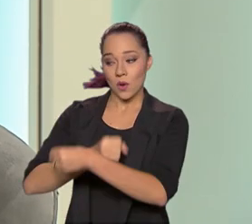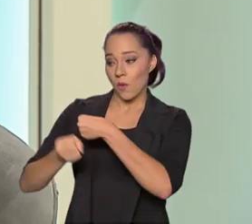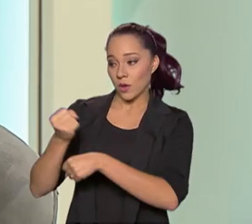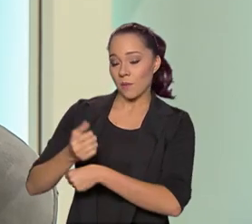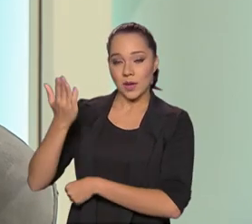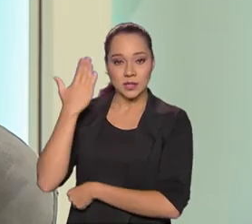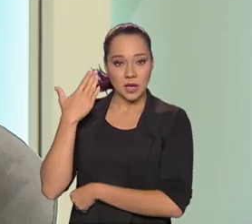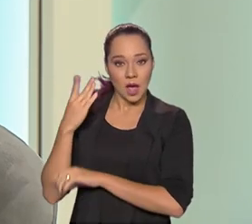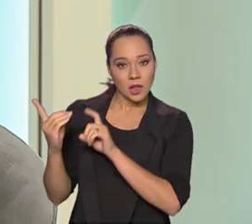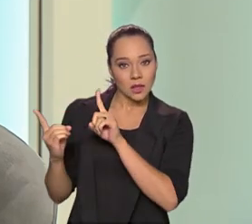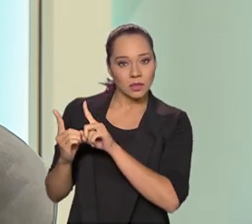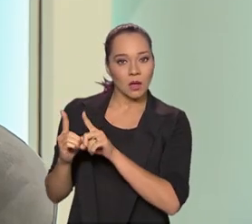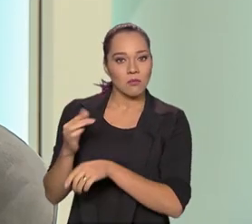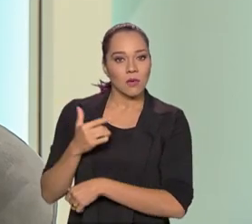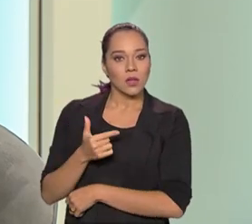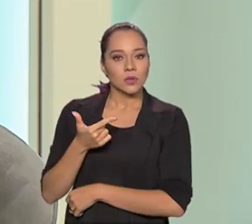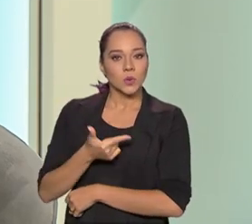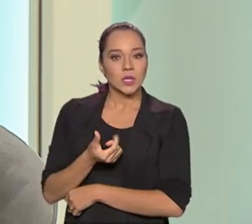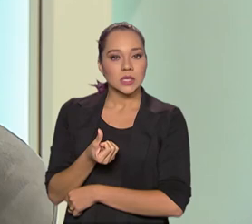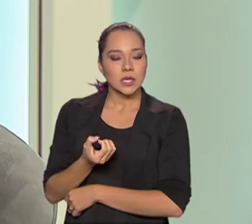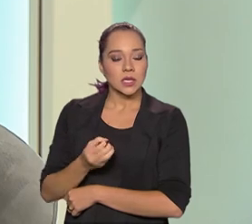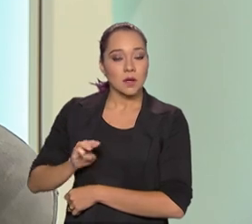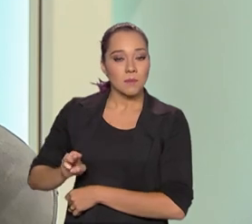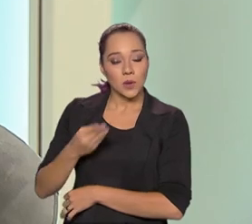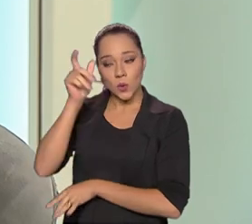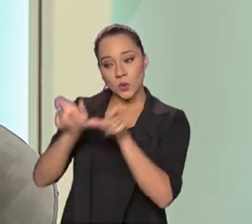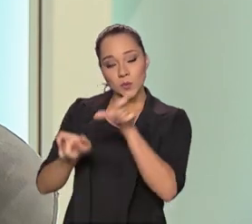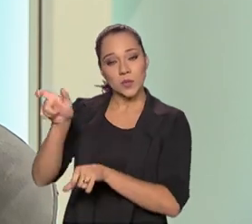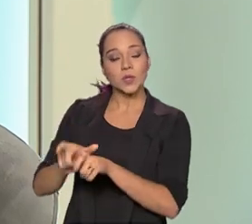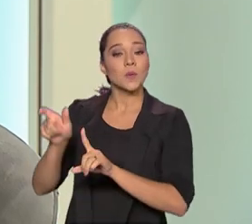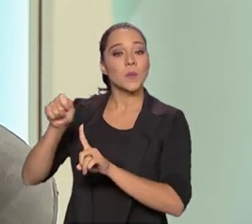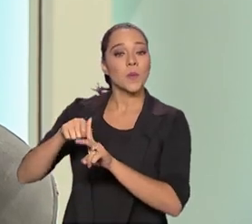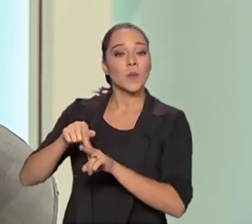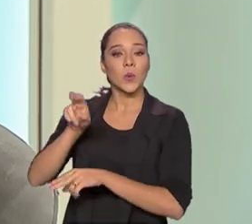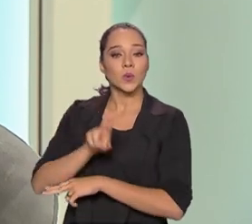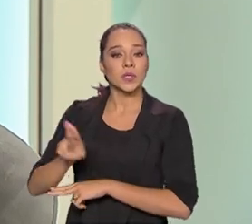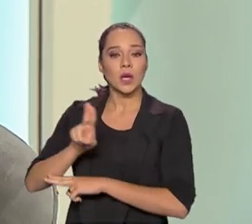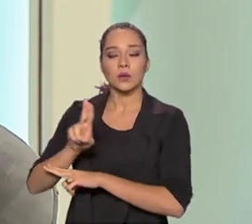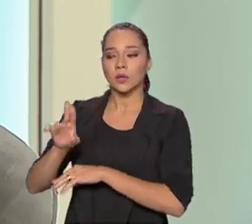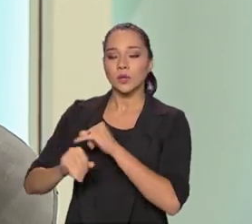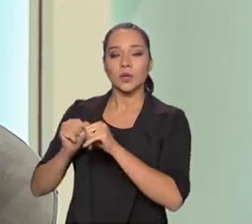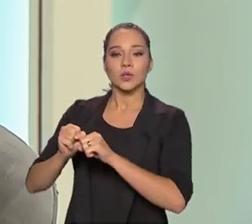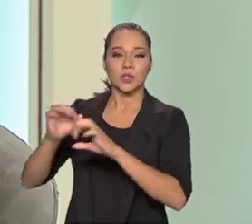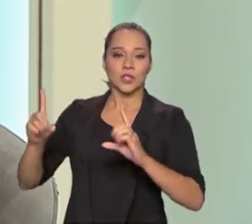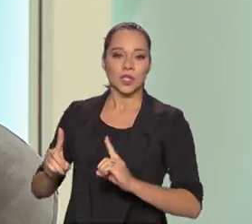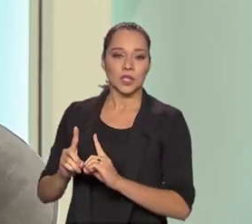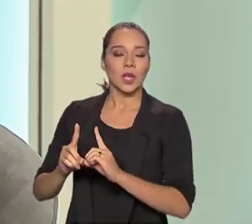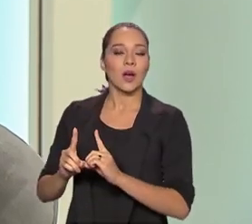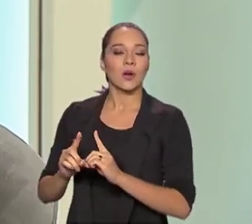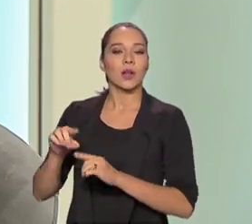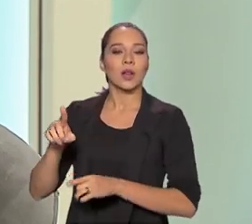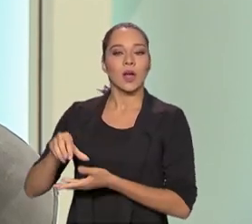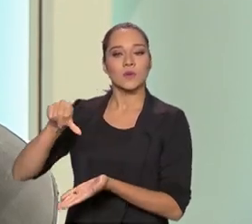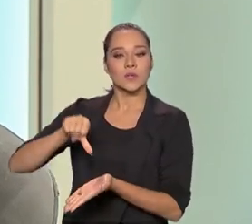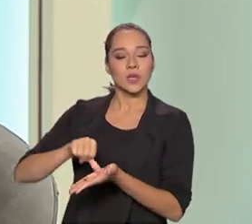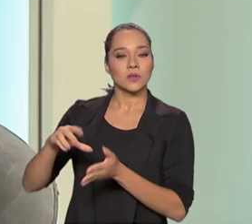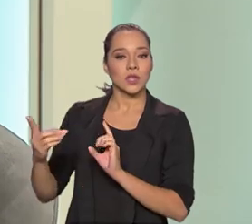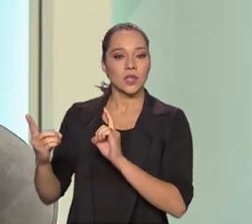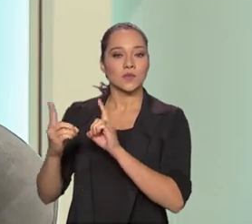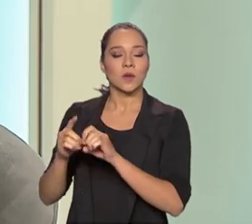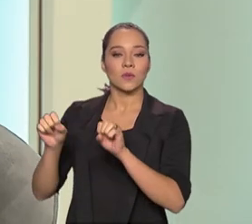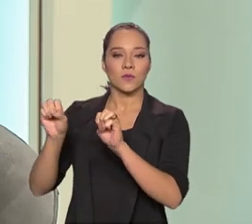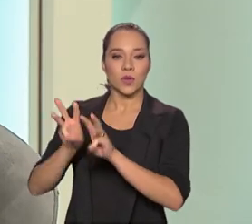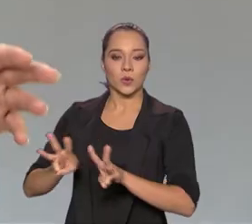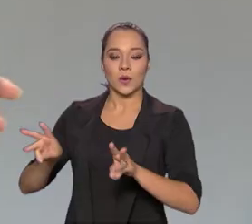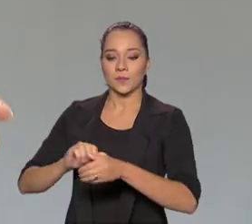atender quase 260 milhões de atendimentos por meio eletrônico, por meio digital, no seu centro de atendimento